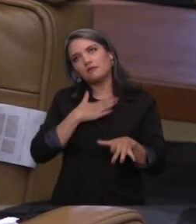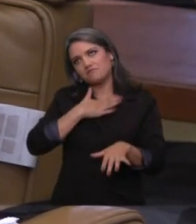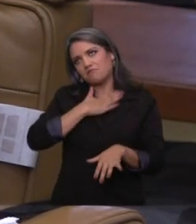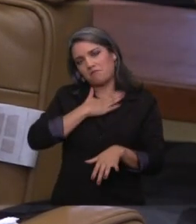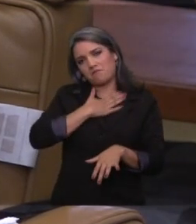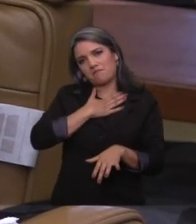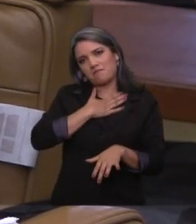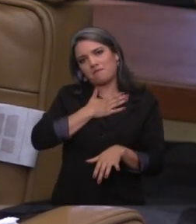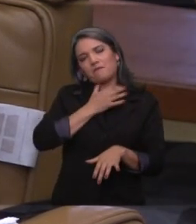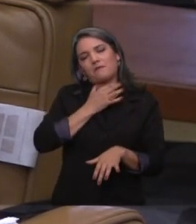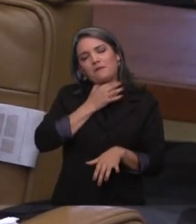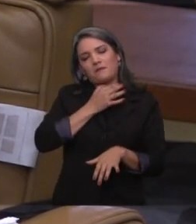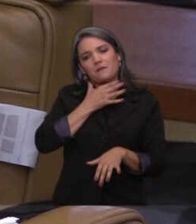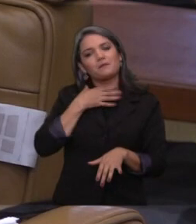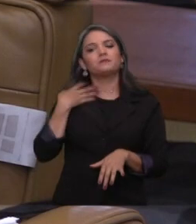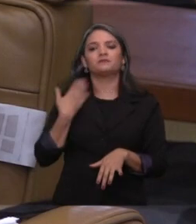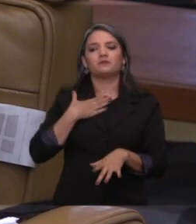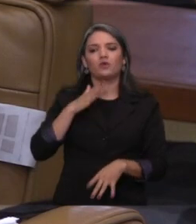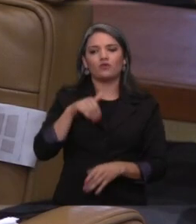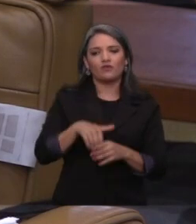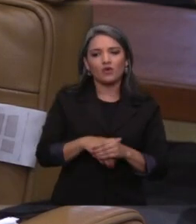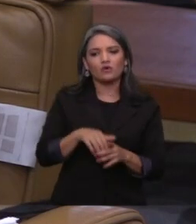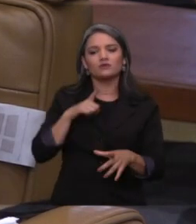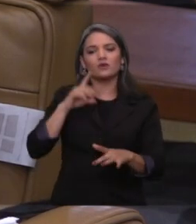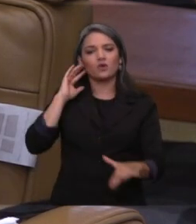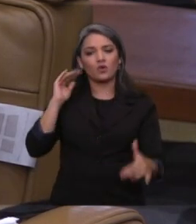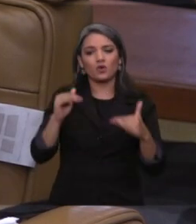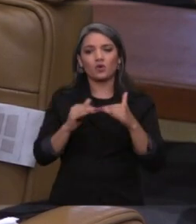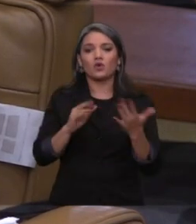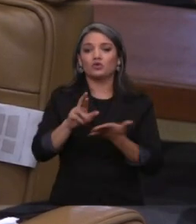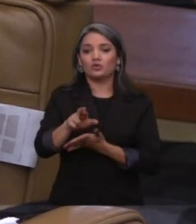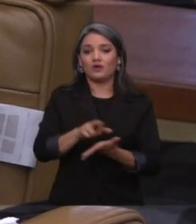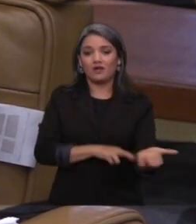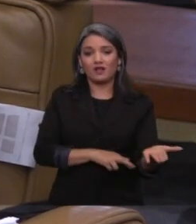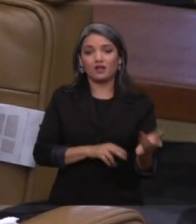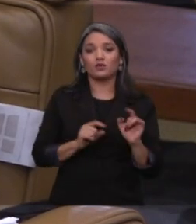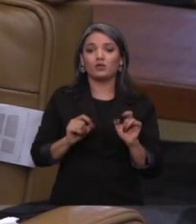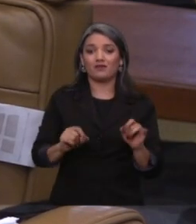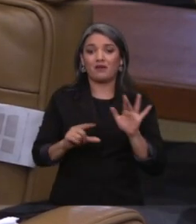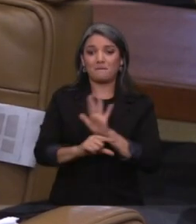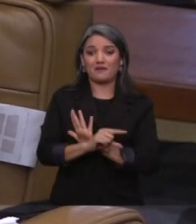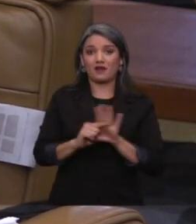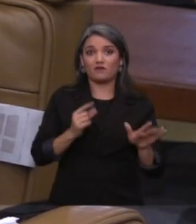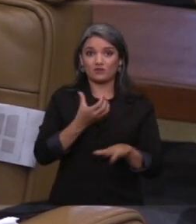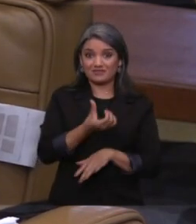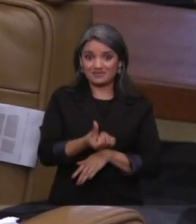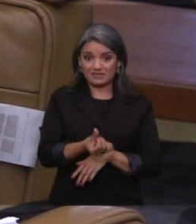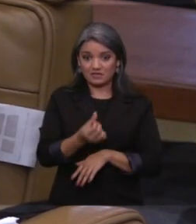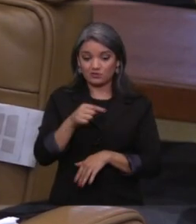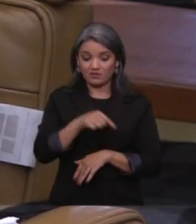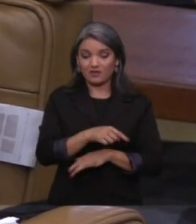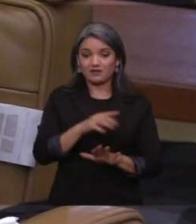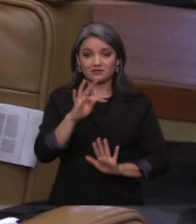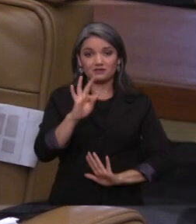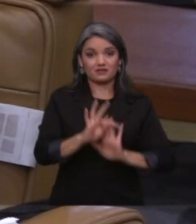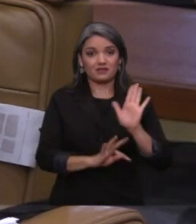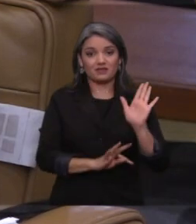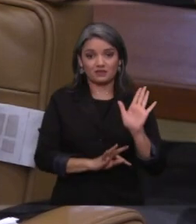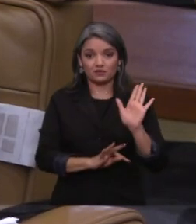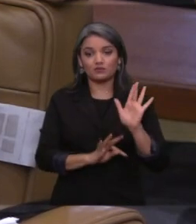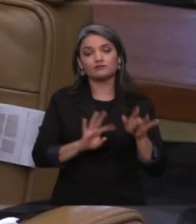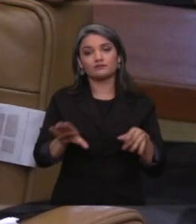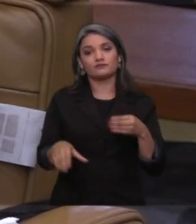estou a sustentar, acompanhando Sua Excelência o relator, entendendo que o parágrafo 6º nessa redação da